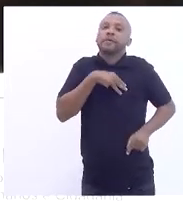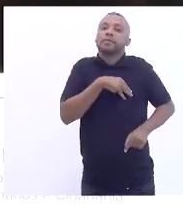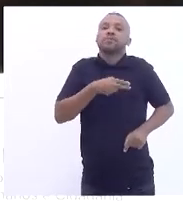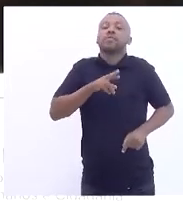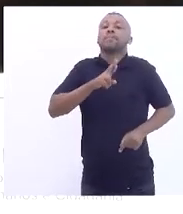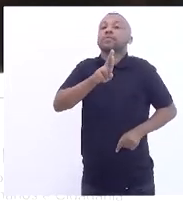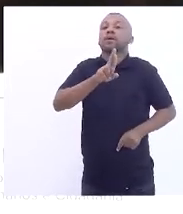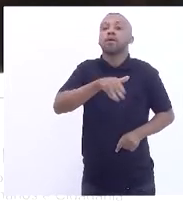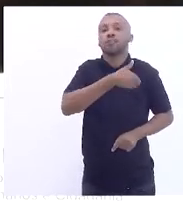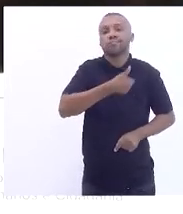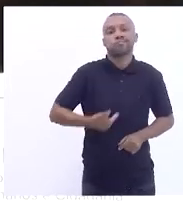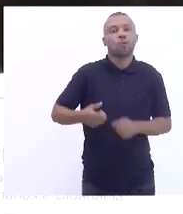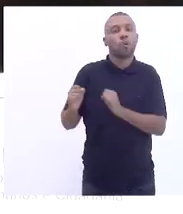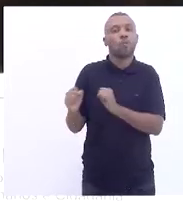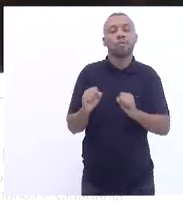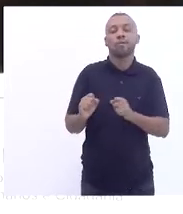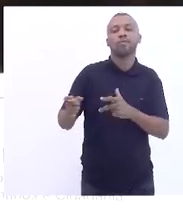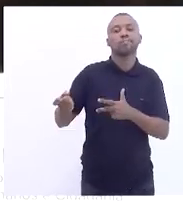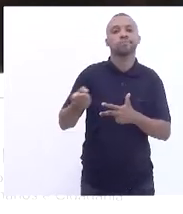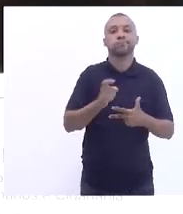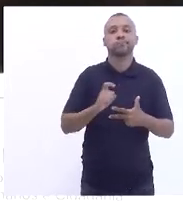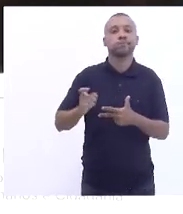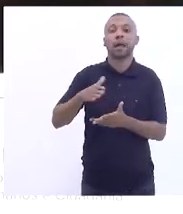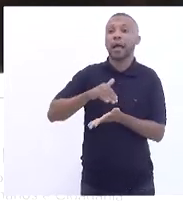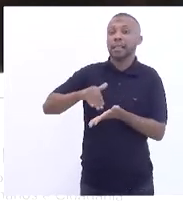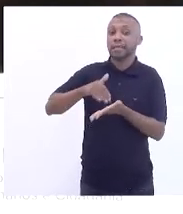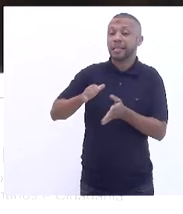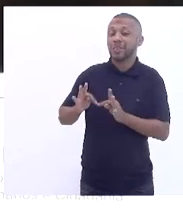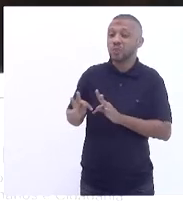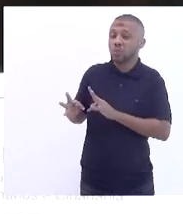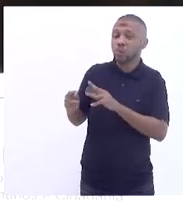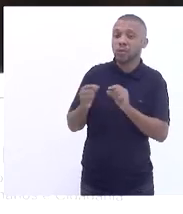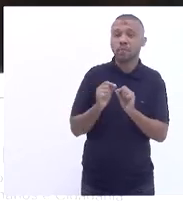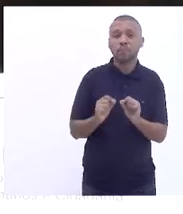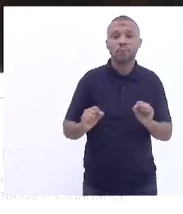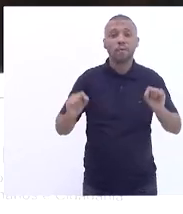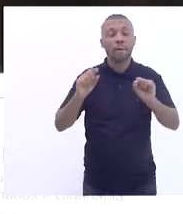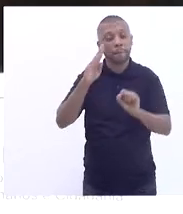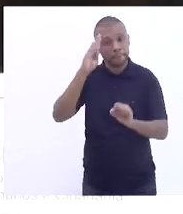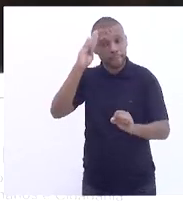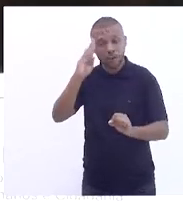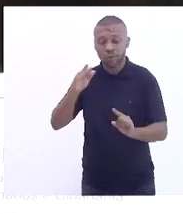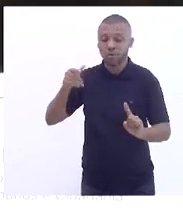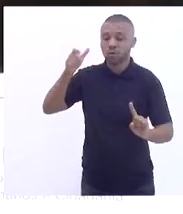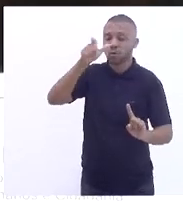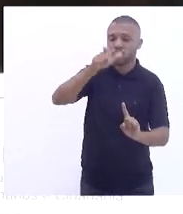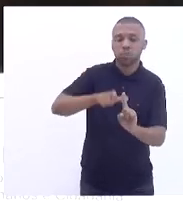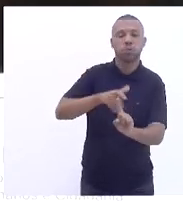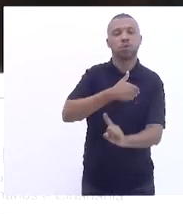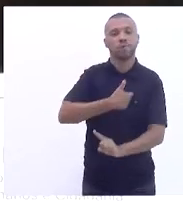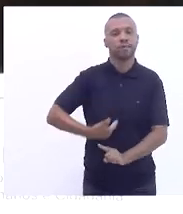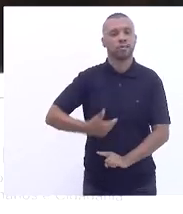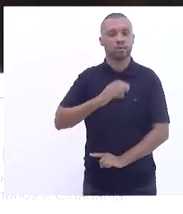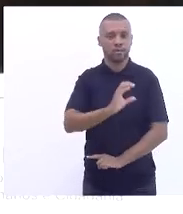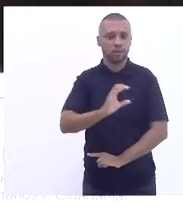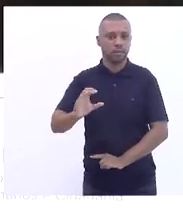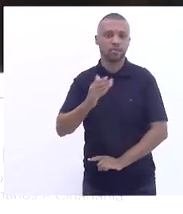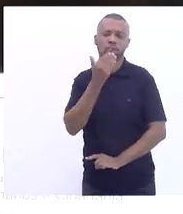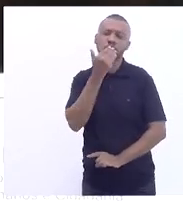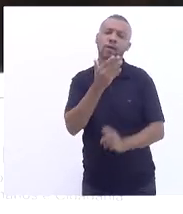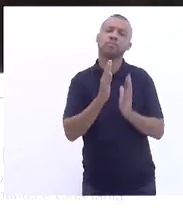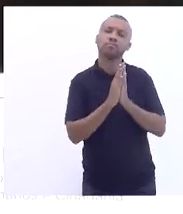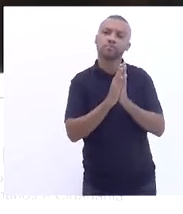o poder executivo todas as suas secretarias inclusive diretamente o governador então peço se